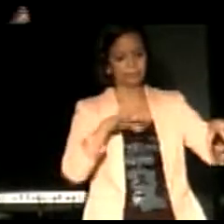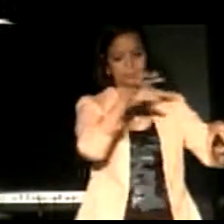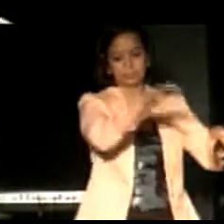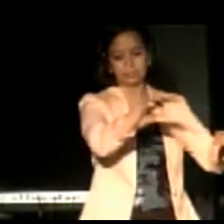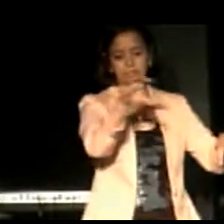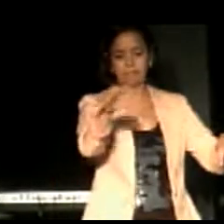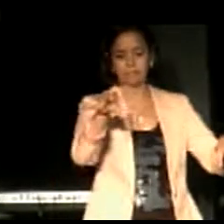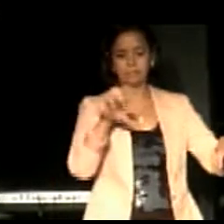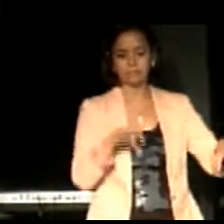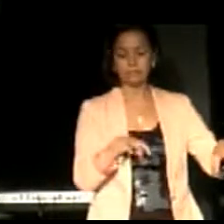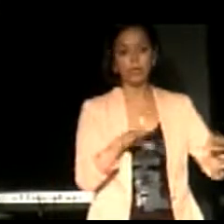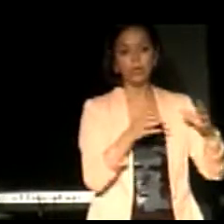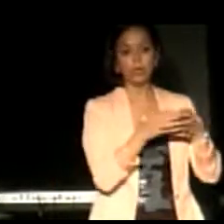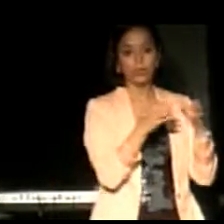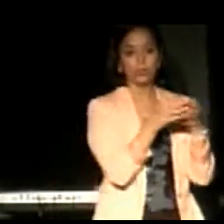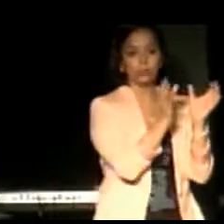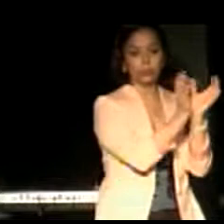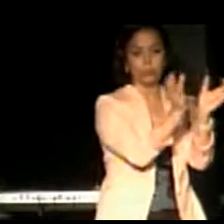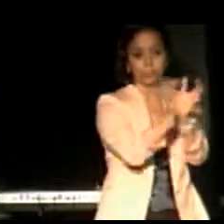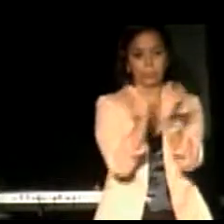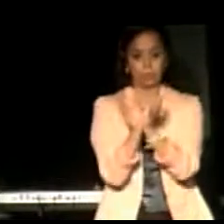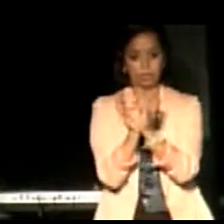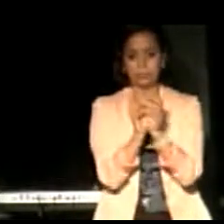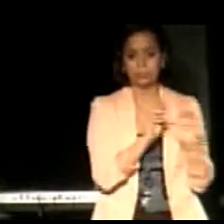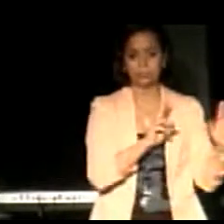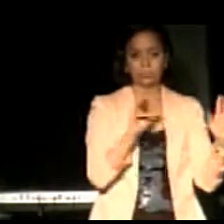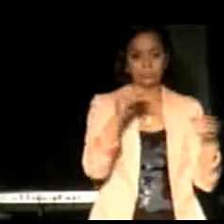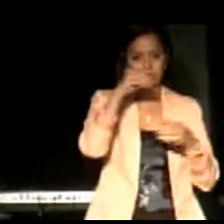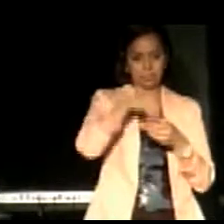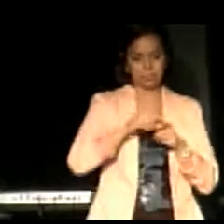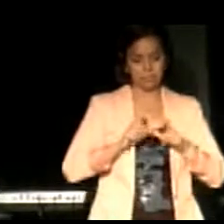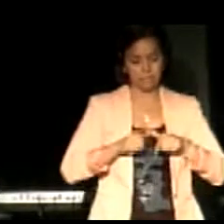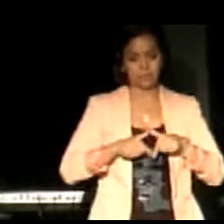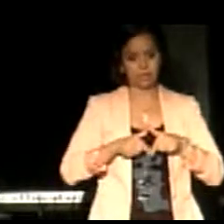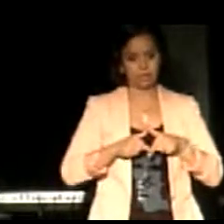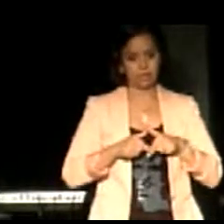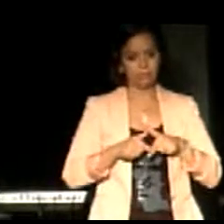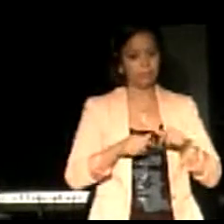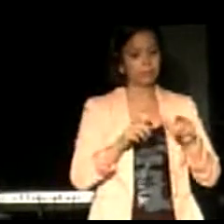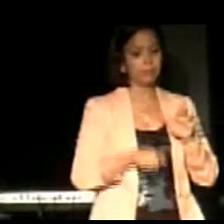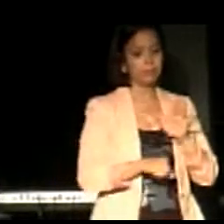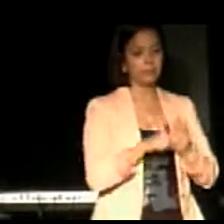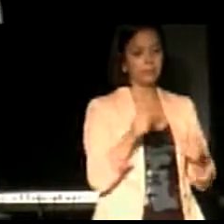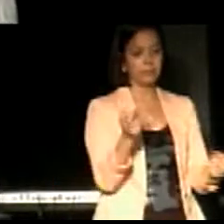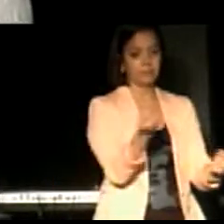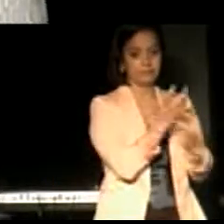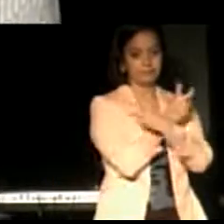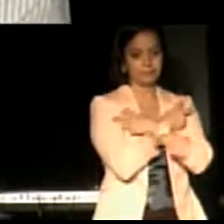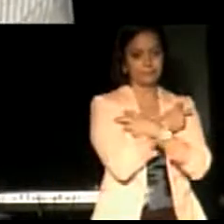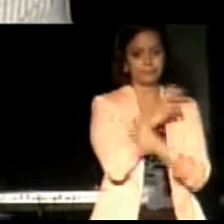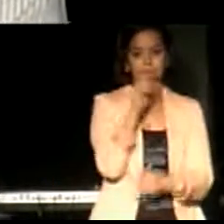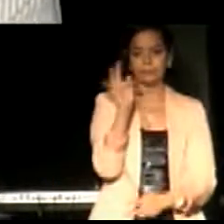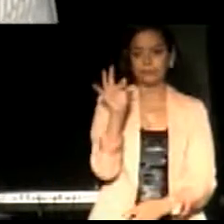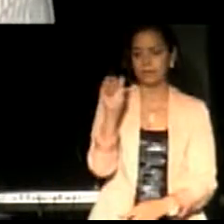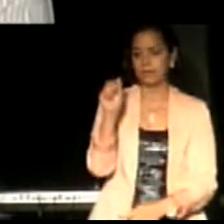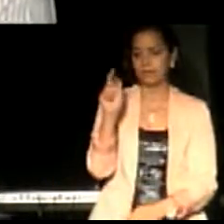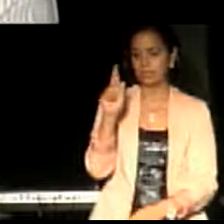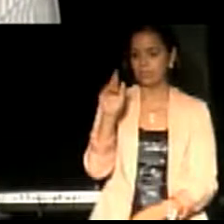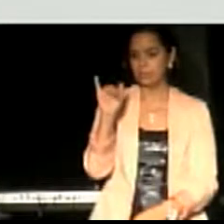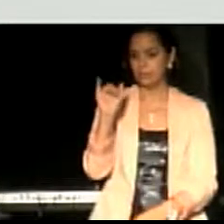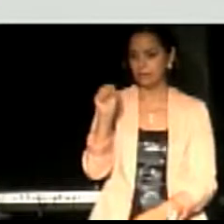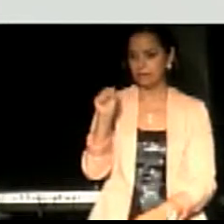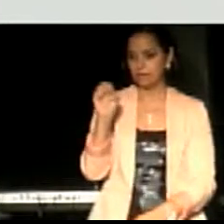esperavam o Messias de formas diferentes. Então nós temos os fariseus, que eram